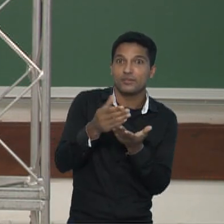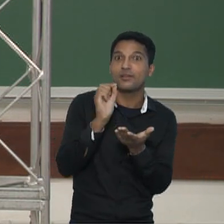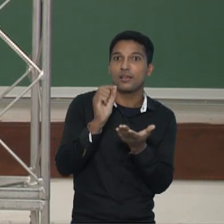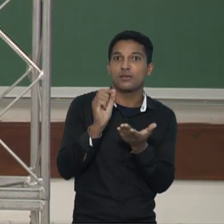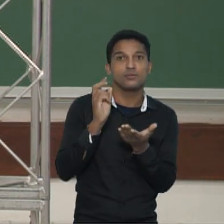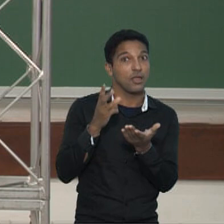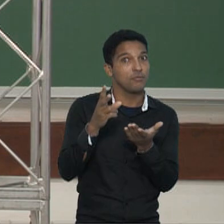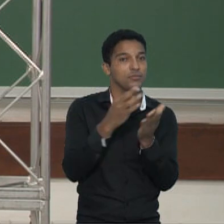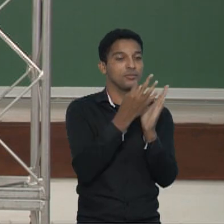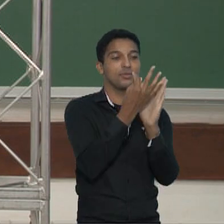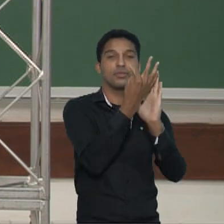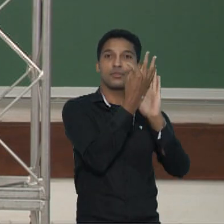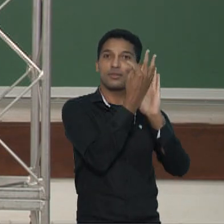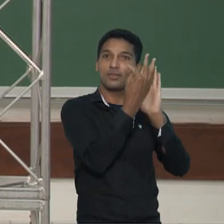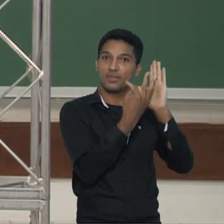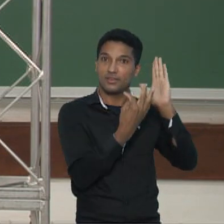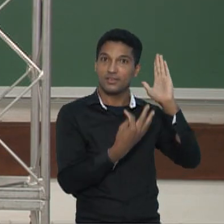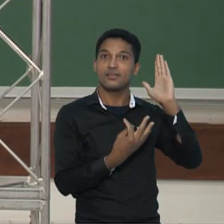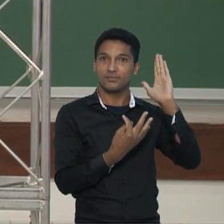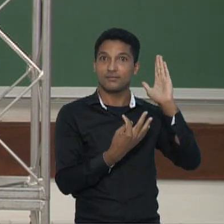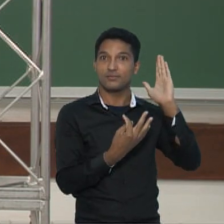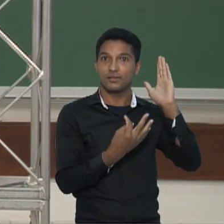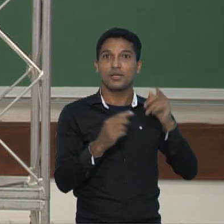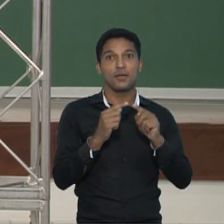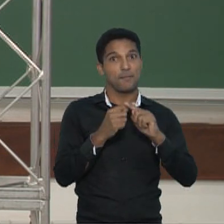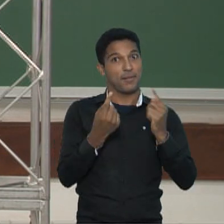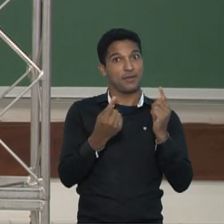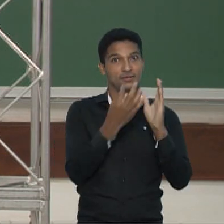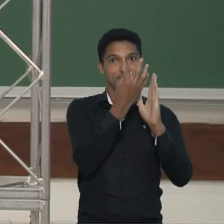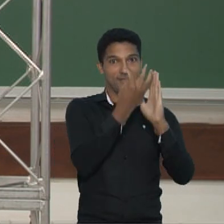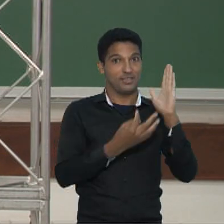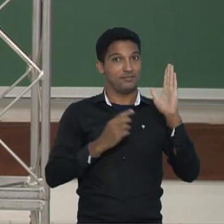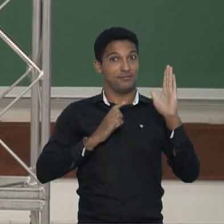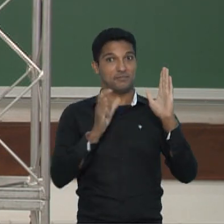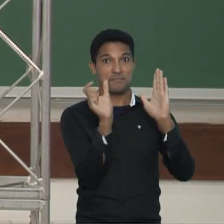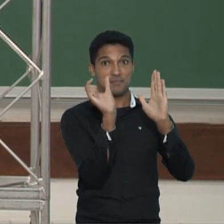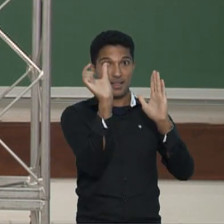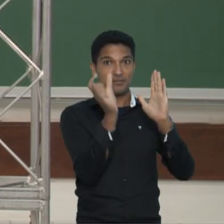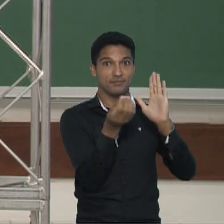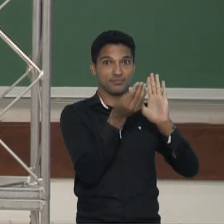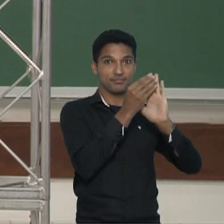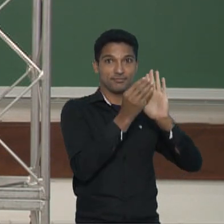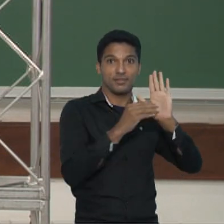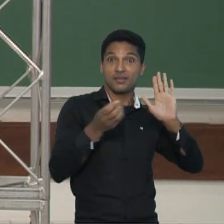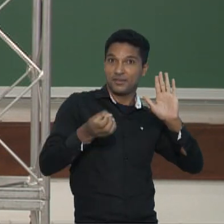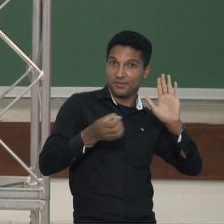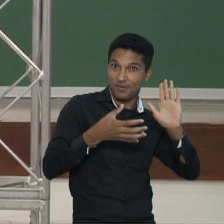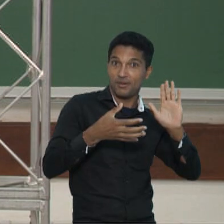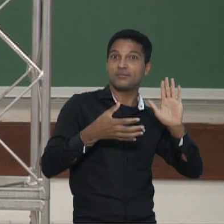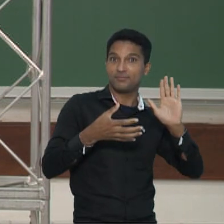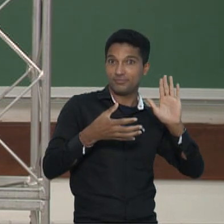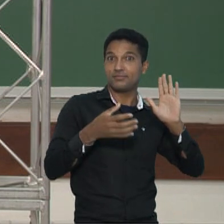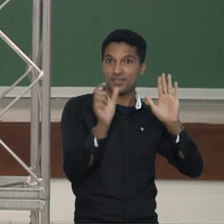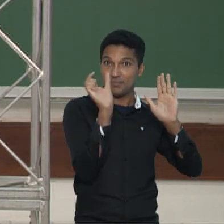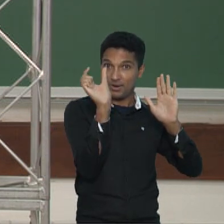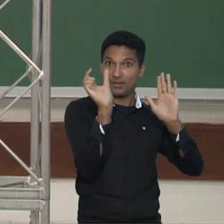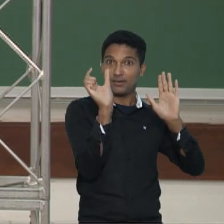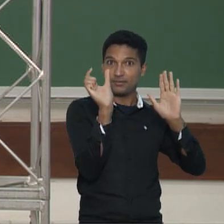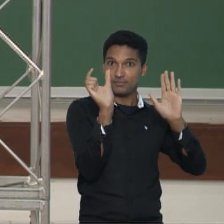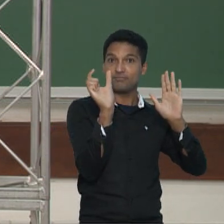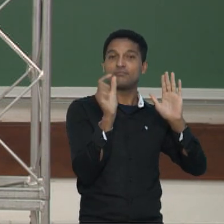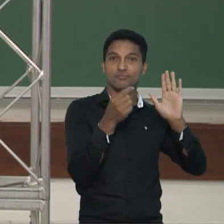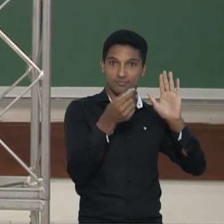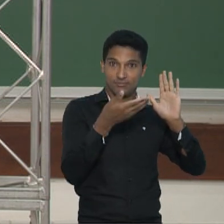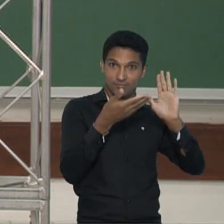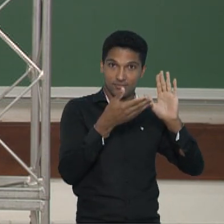texto. Mas esse texto vai ter palavrinhas novas. Junto das palavrinhas novas, aquelas